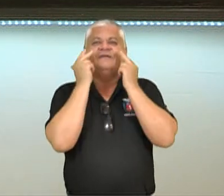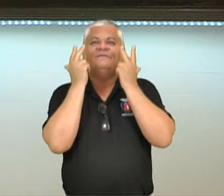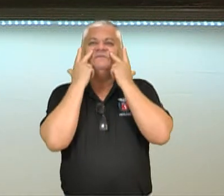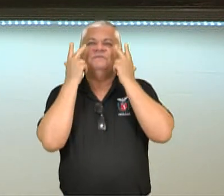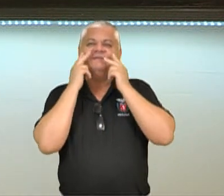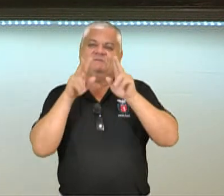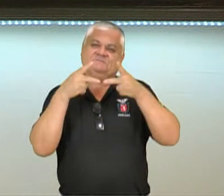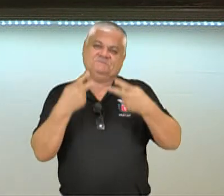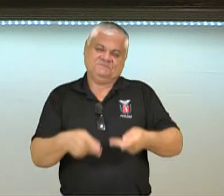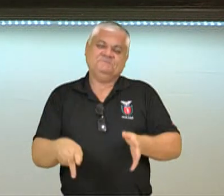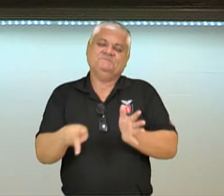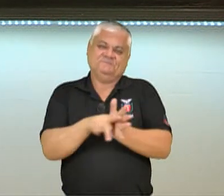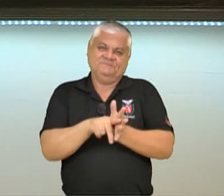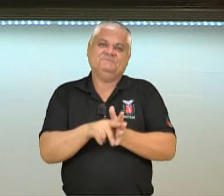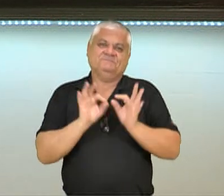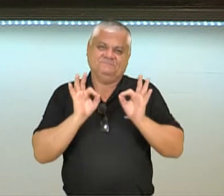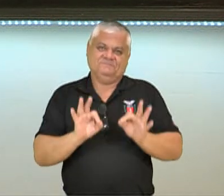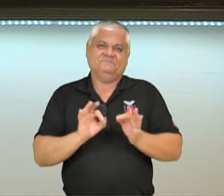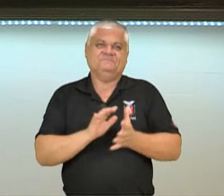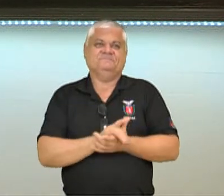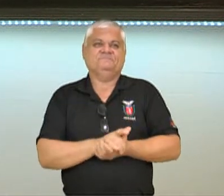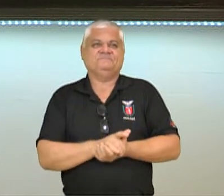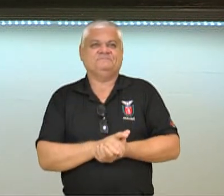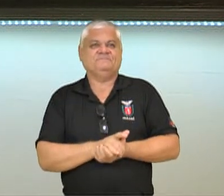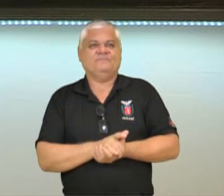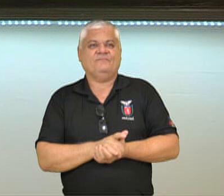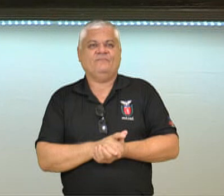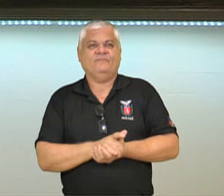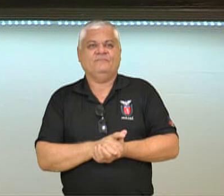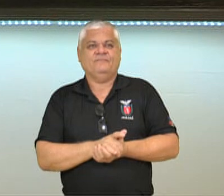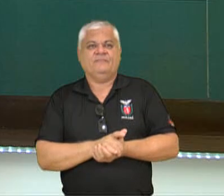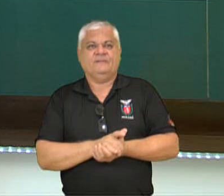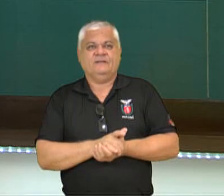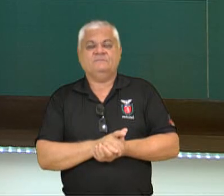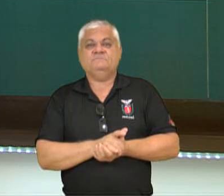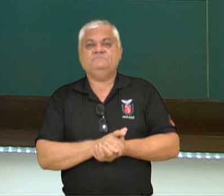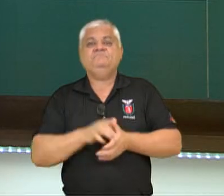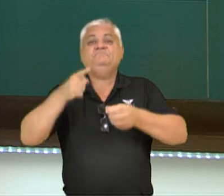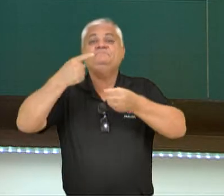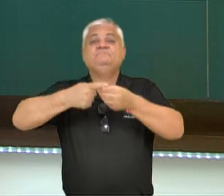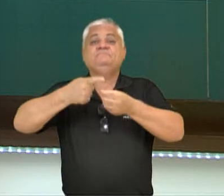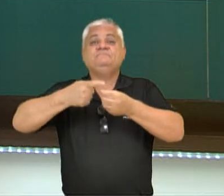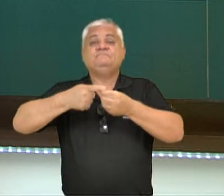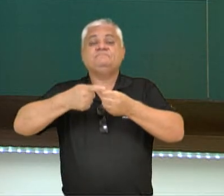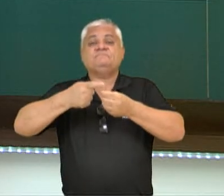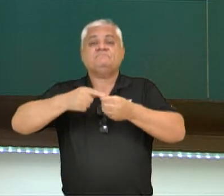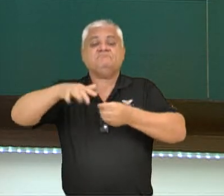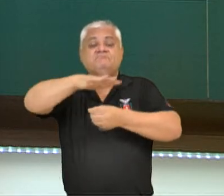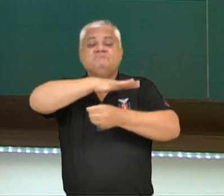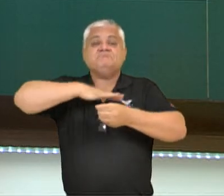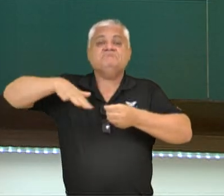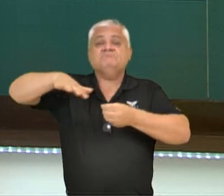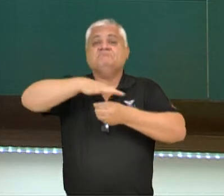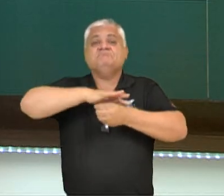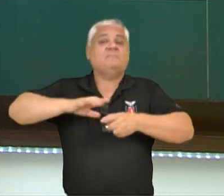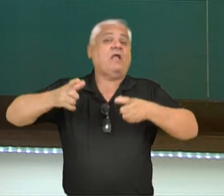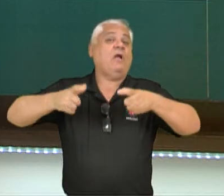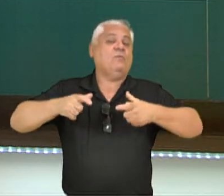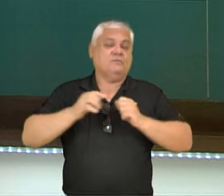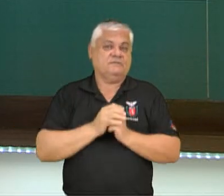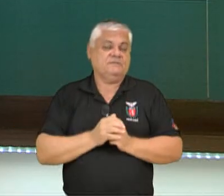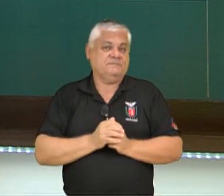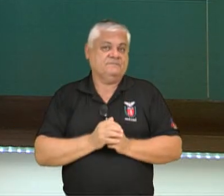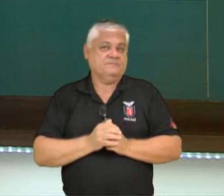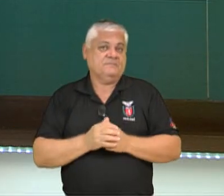naturais daquele terreno, né, do que foi colocado no terreno. Em locais urbanos, aonde que pode acontecer? Né? As